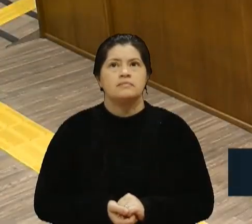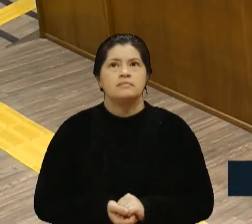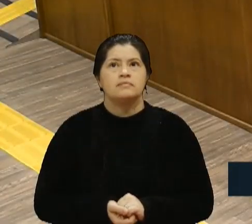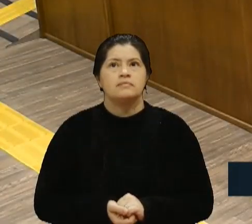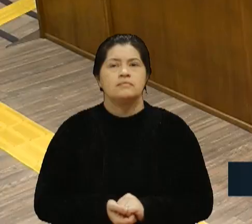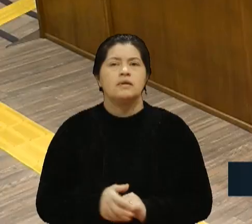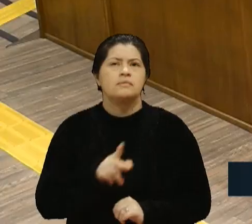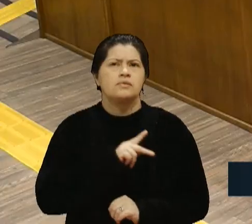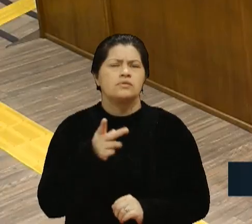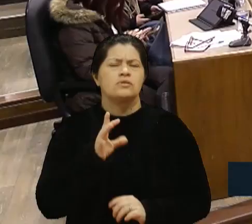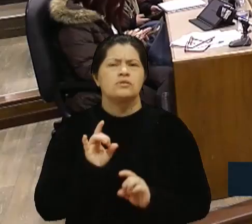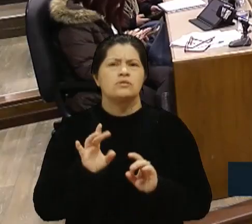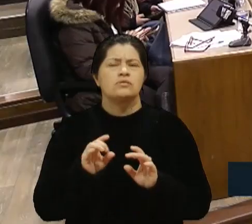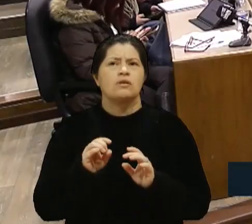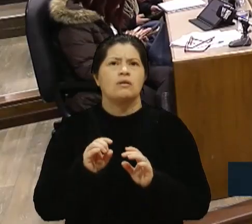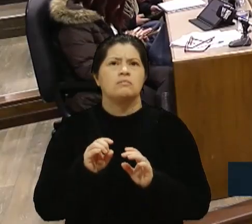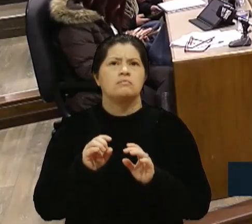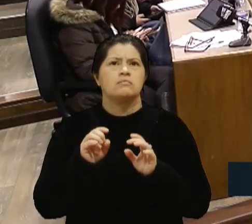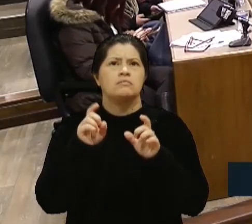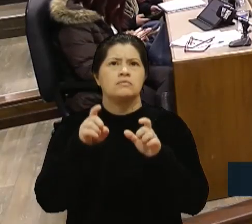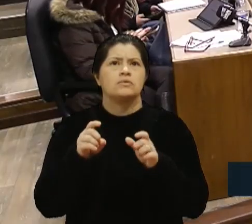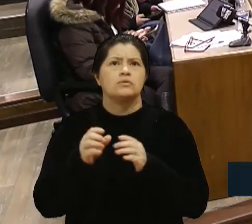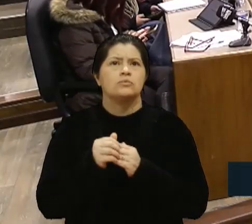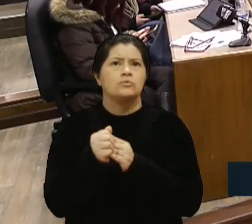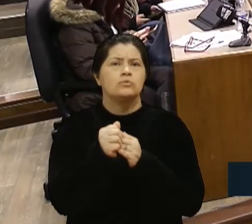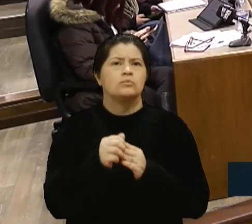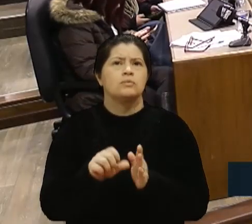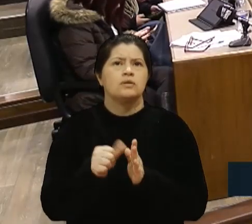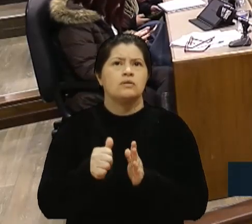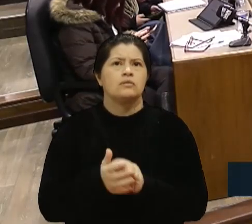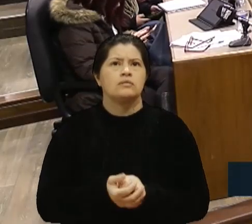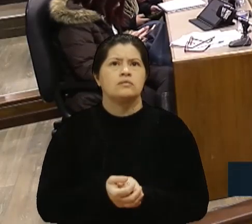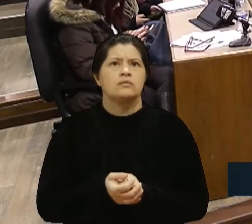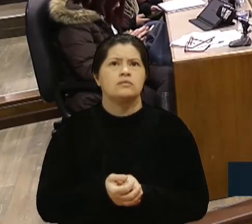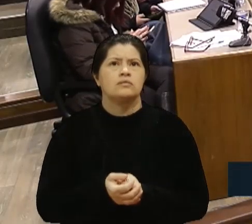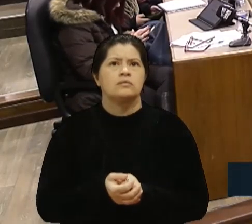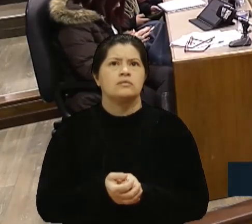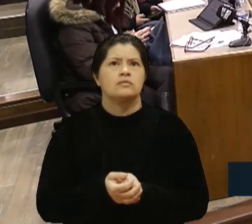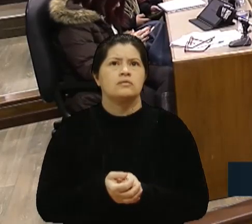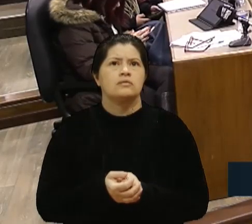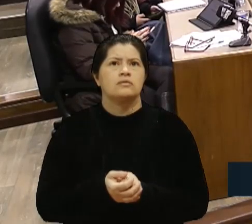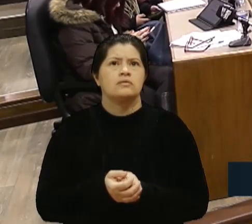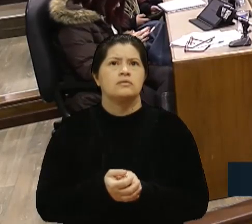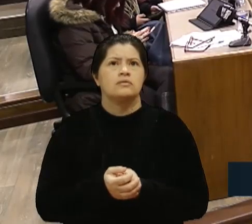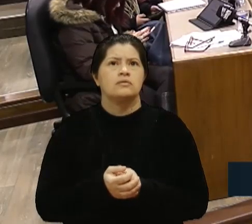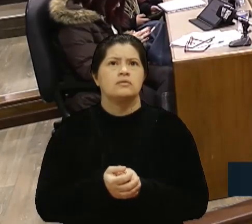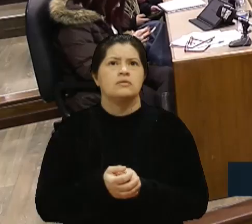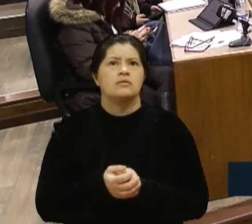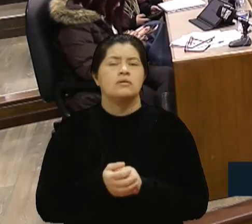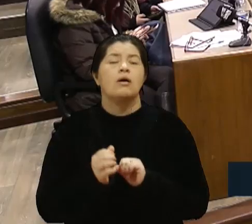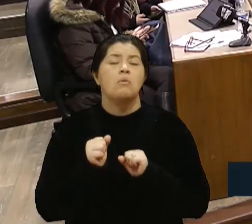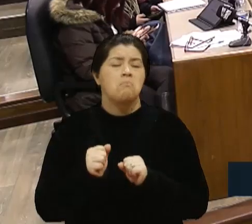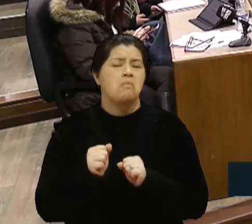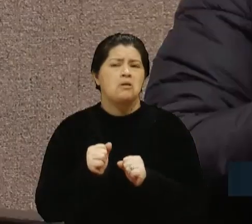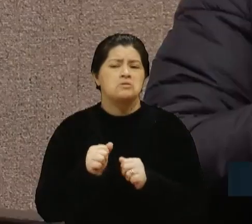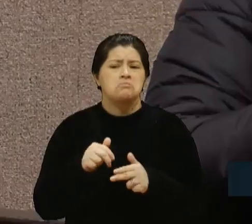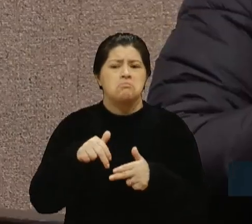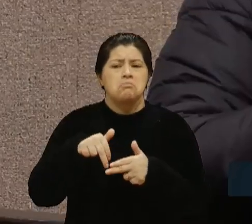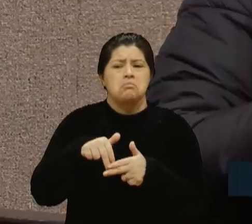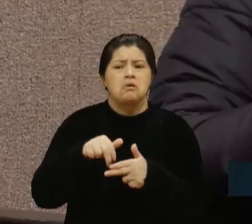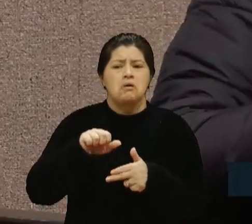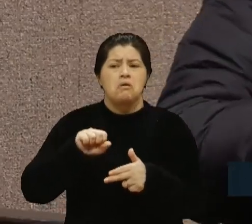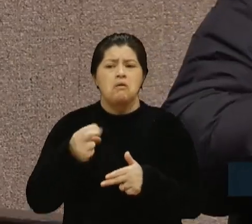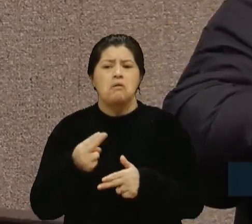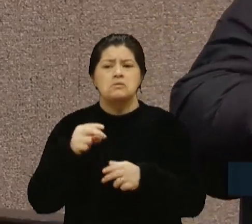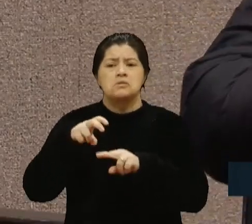Presidente, só uma questão de ordem, propondo uma melhor condução. Pois não. Caso o Mauro deseje, pode sentar para fazer as respostas. Claro, preferir ficar em pé também, só porque vai